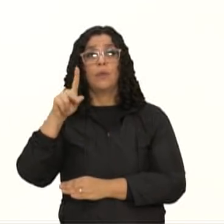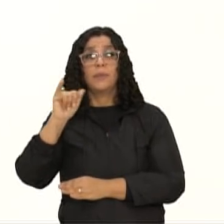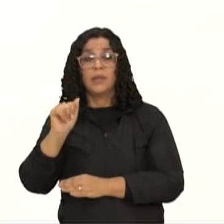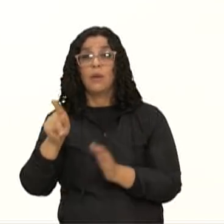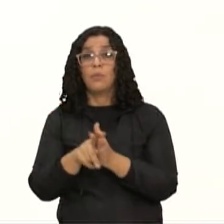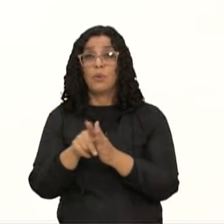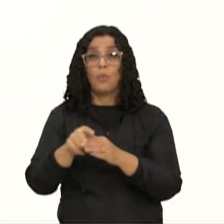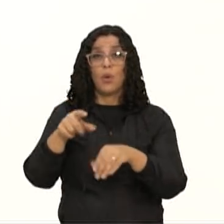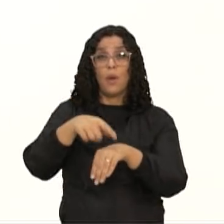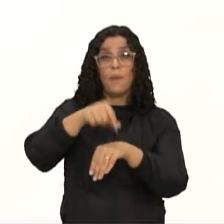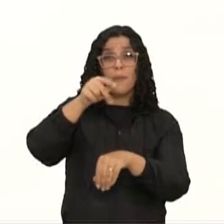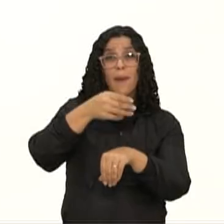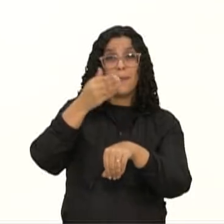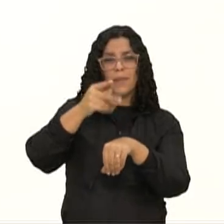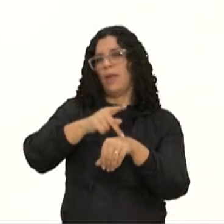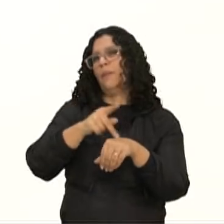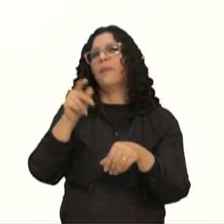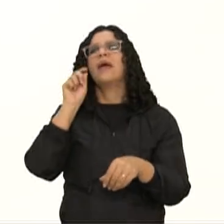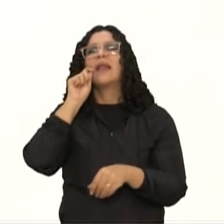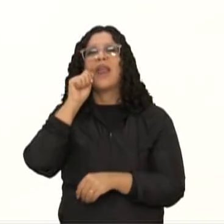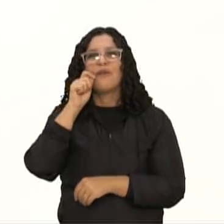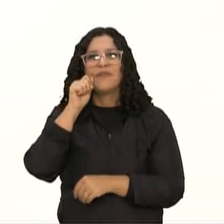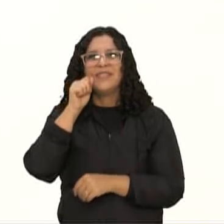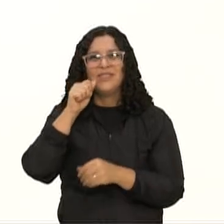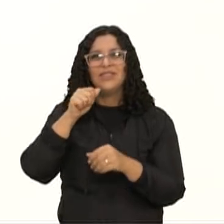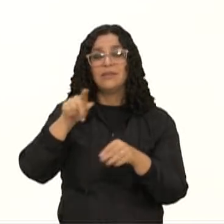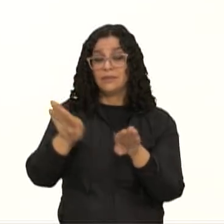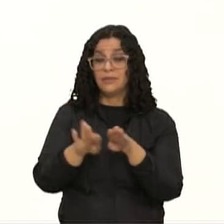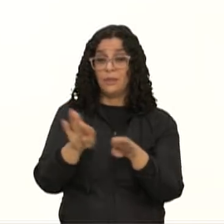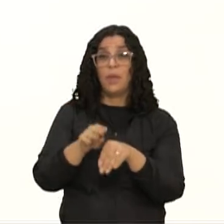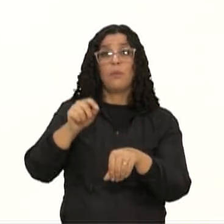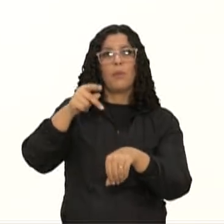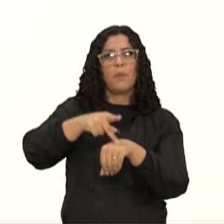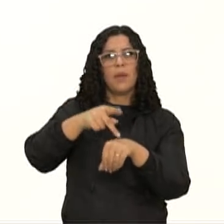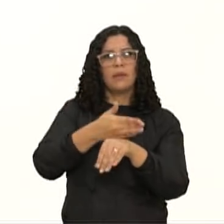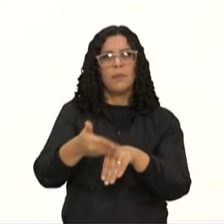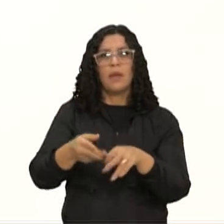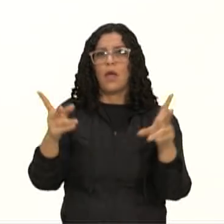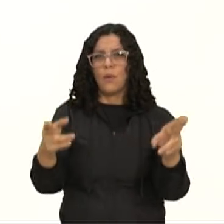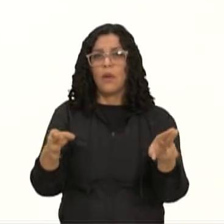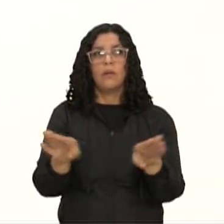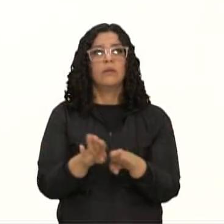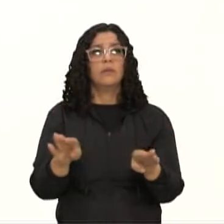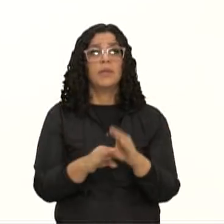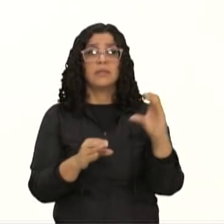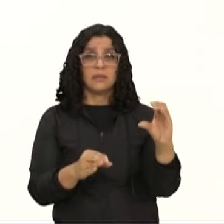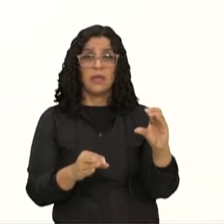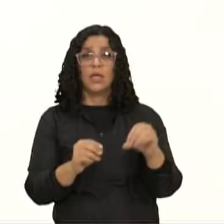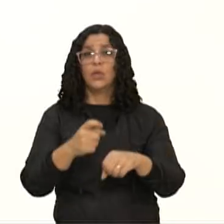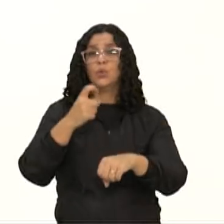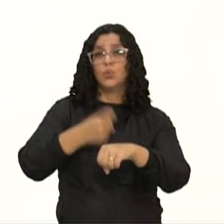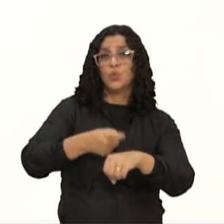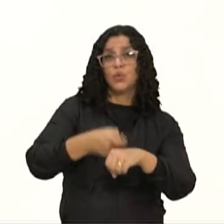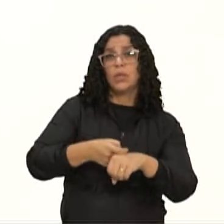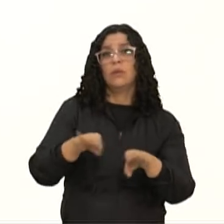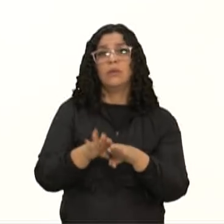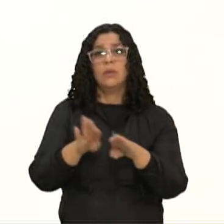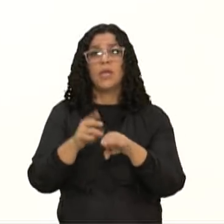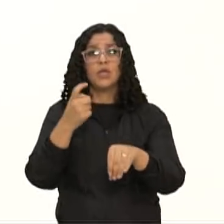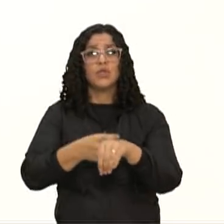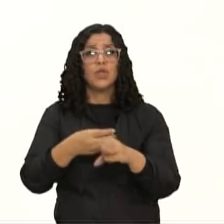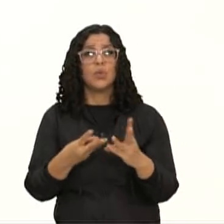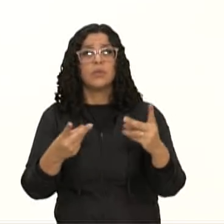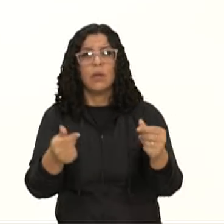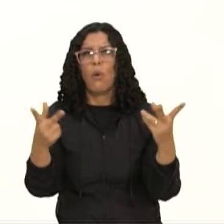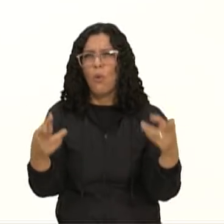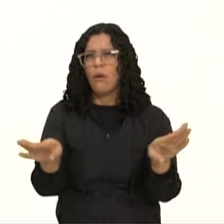diamante são iguais. Letra C. O índice de refração do gelo e da água e do gelo seco são iguais. Letra D,